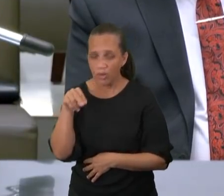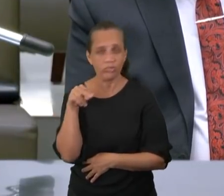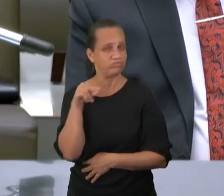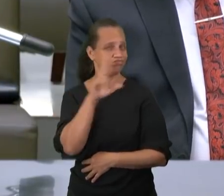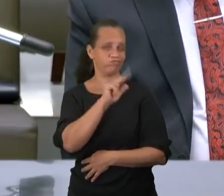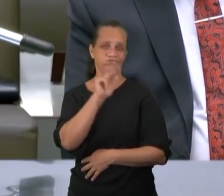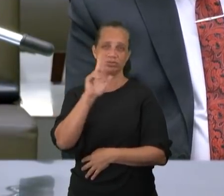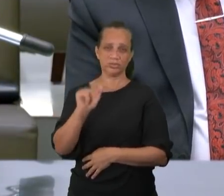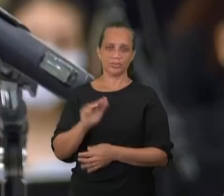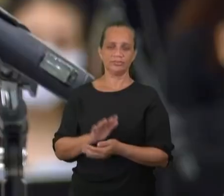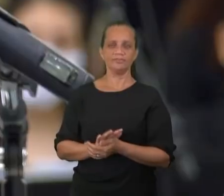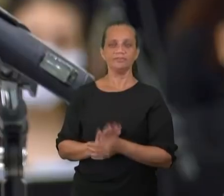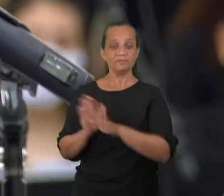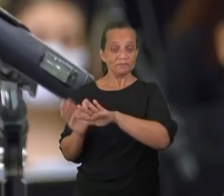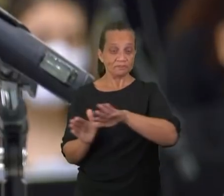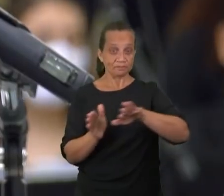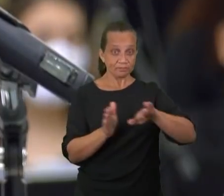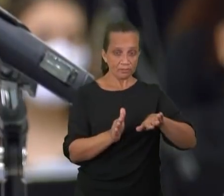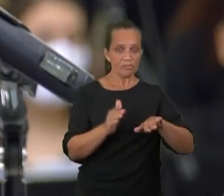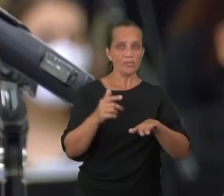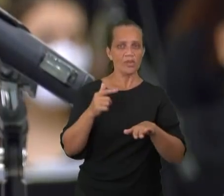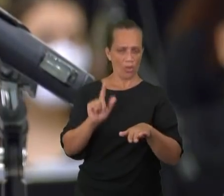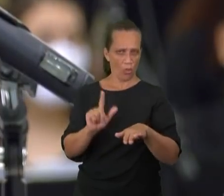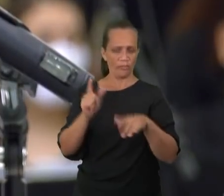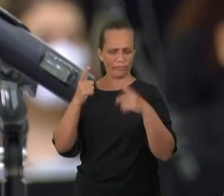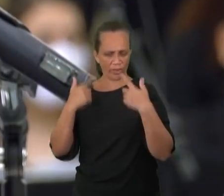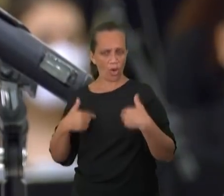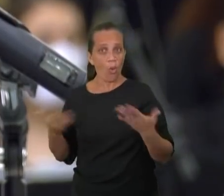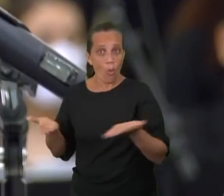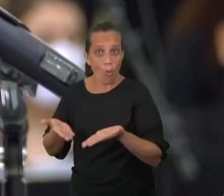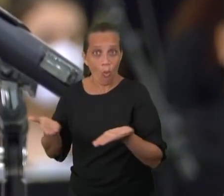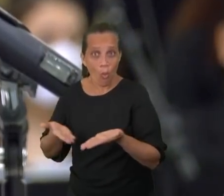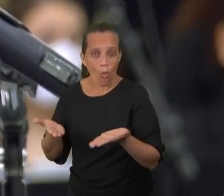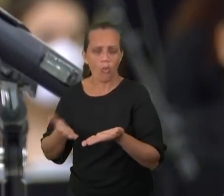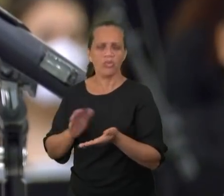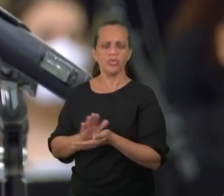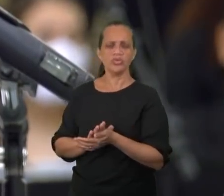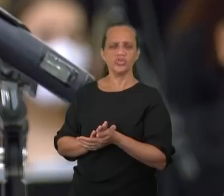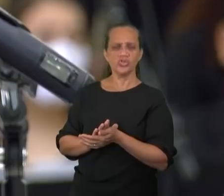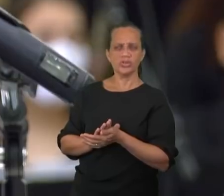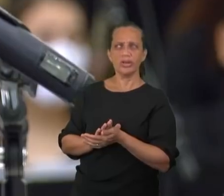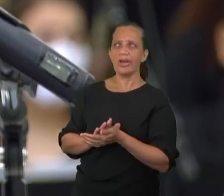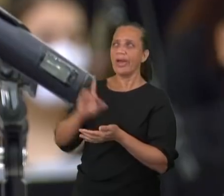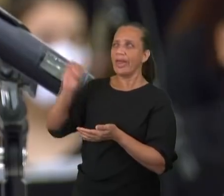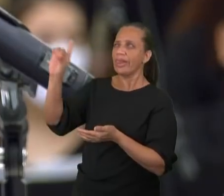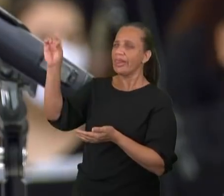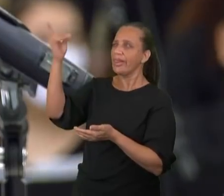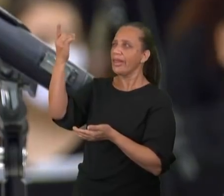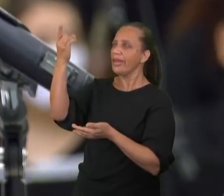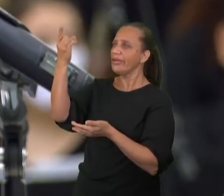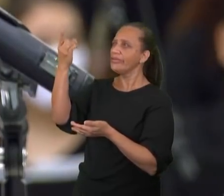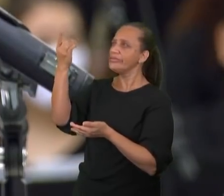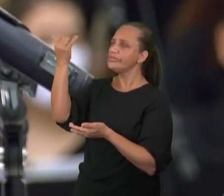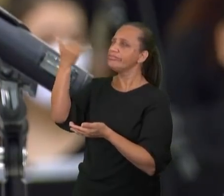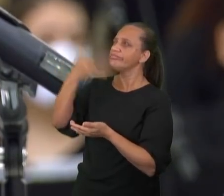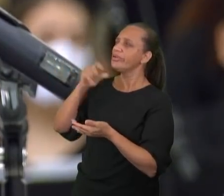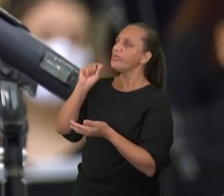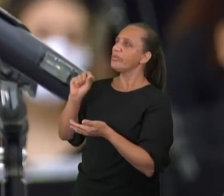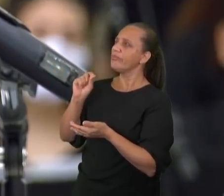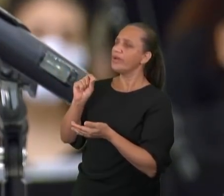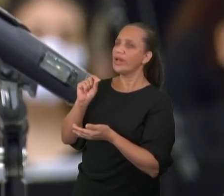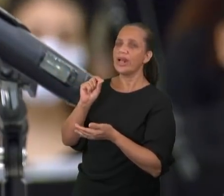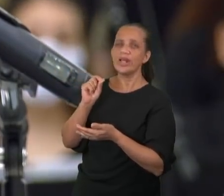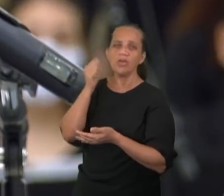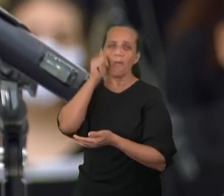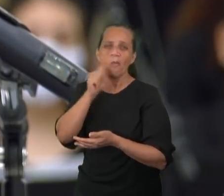Esses dias, meu pastor, eu estava numa igreja e Deus trouxe ao meu coração falar sobre Ana. Eu dizia, Ana é um exemplo de crente.